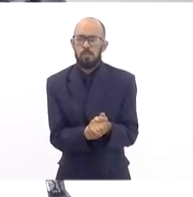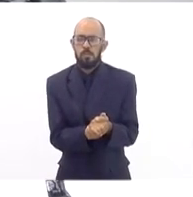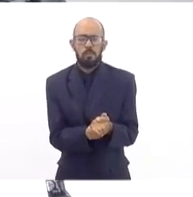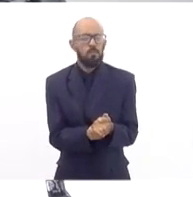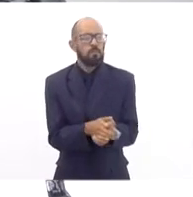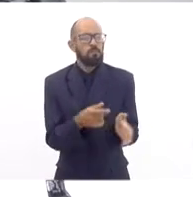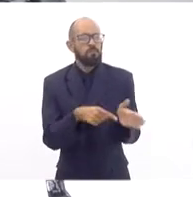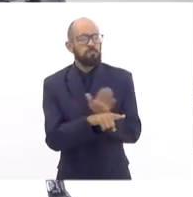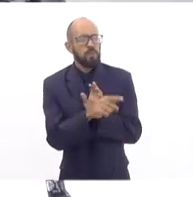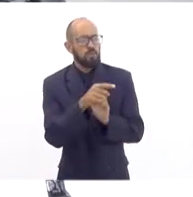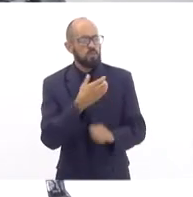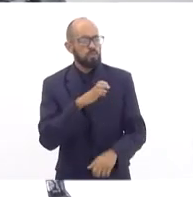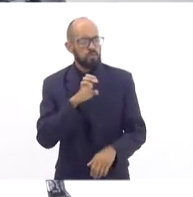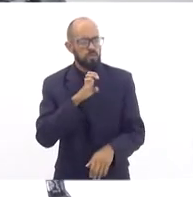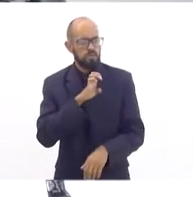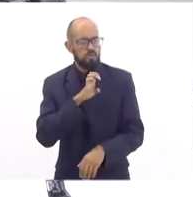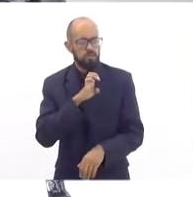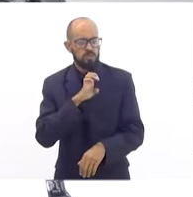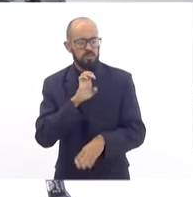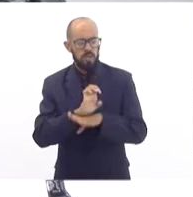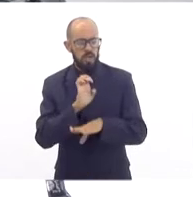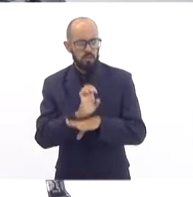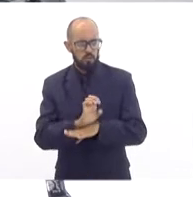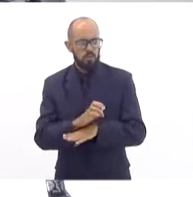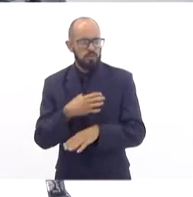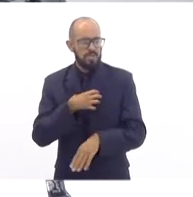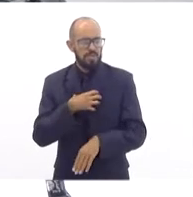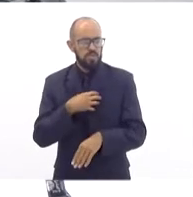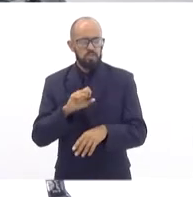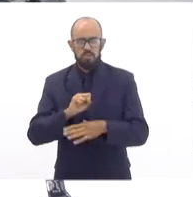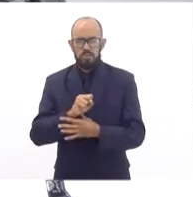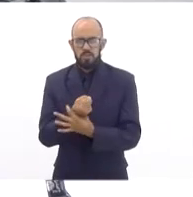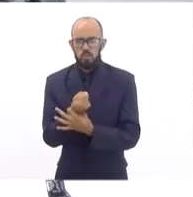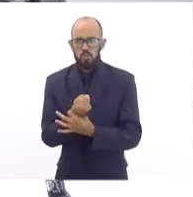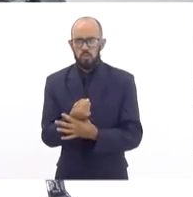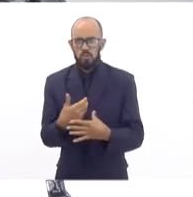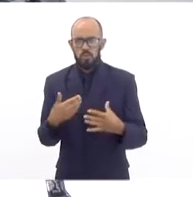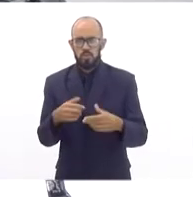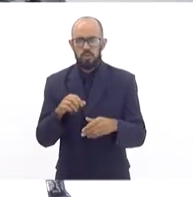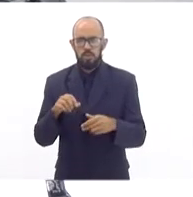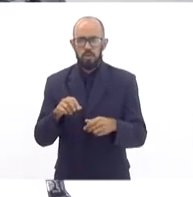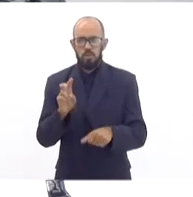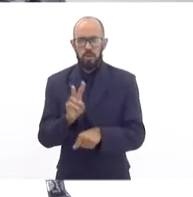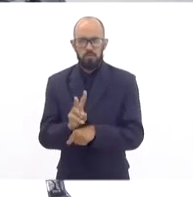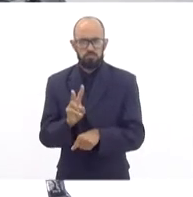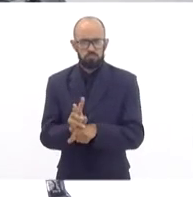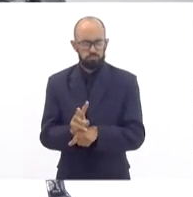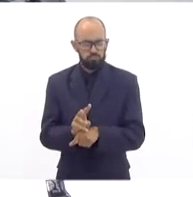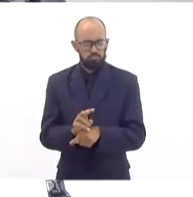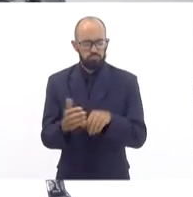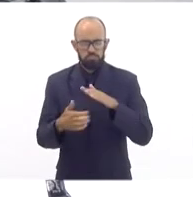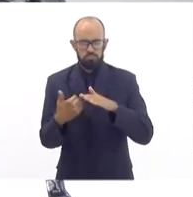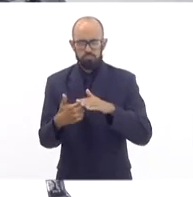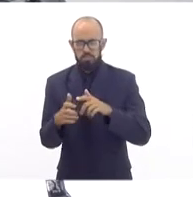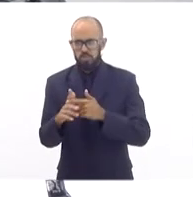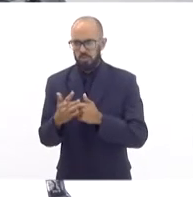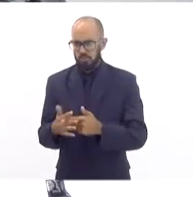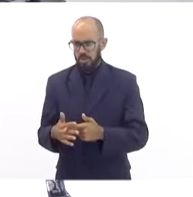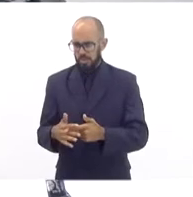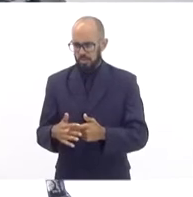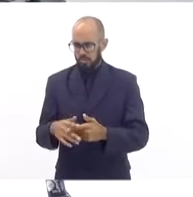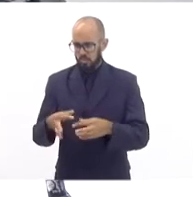se sente seguro em ter uma concessão como essa até 2048 a uma empresa que está em recuperação